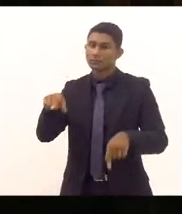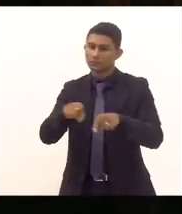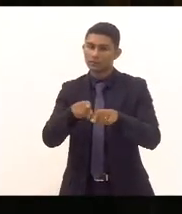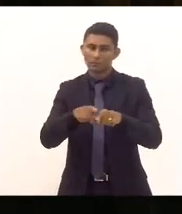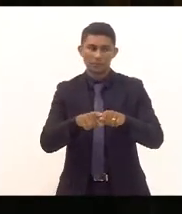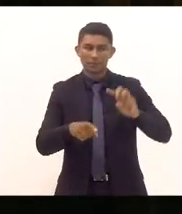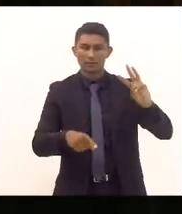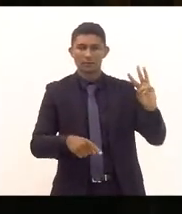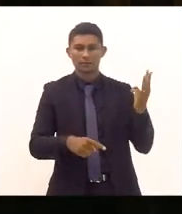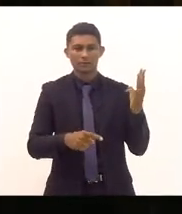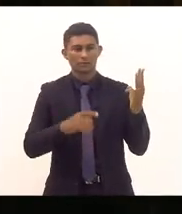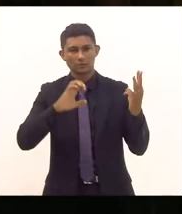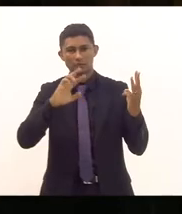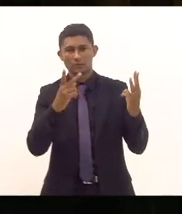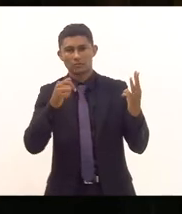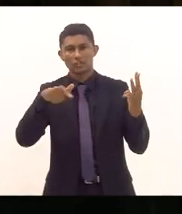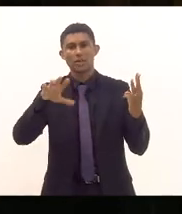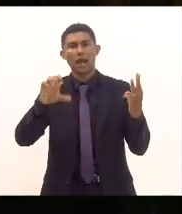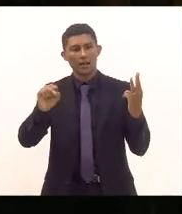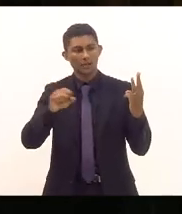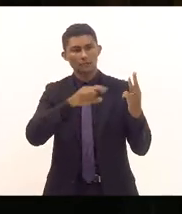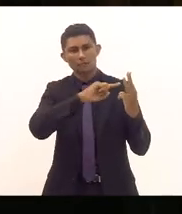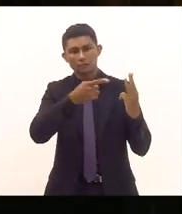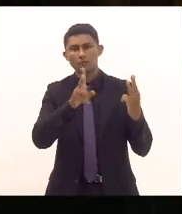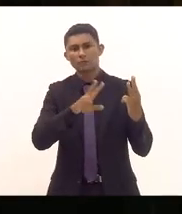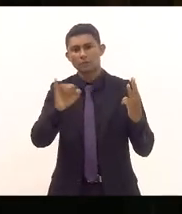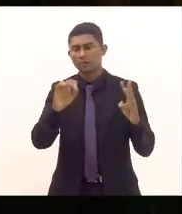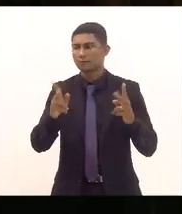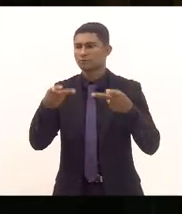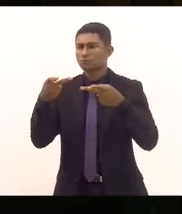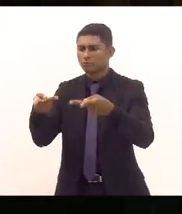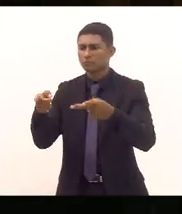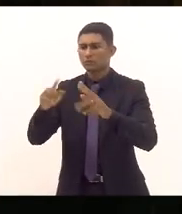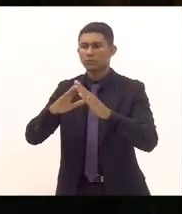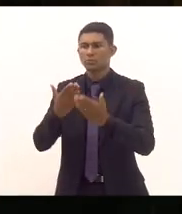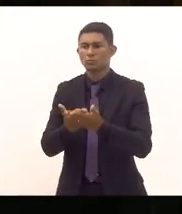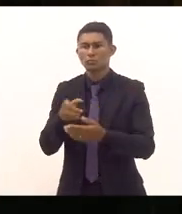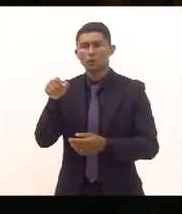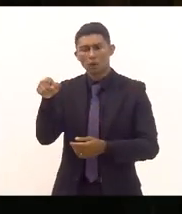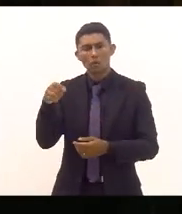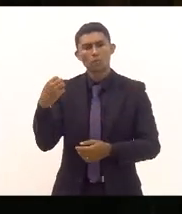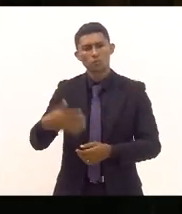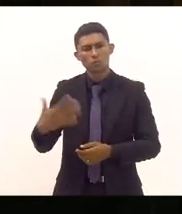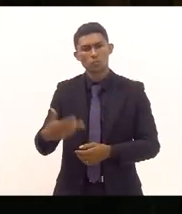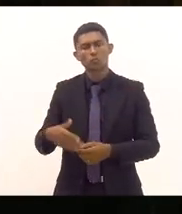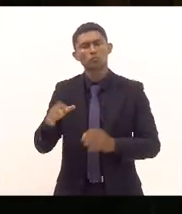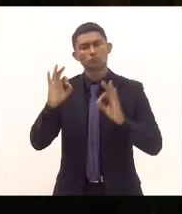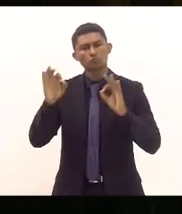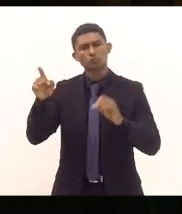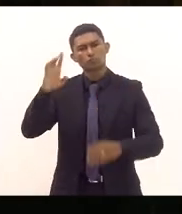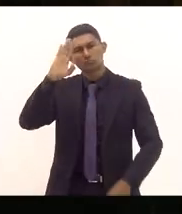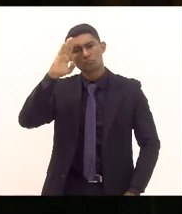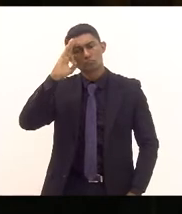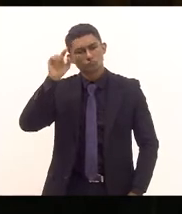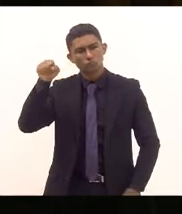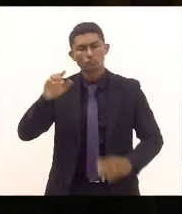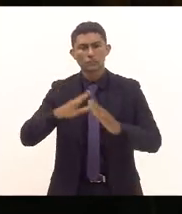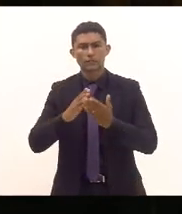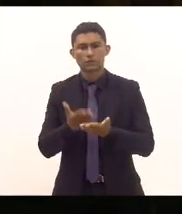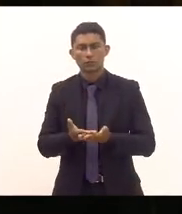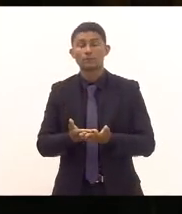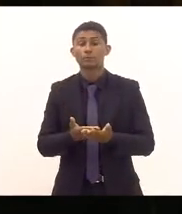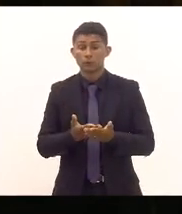bola nessa escola no Rocha uma escola muito Digno escola cívico-militar pode bem a discussão era essa e eles